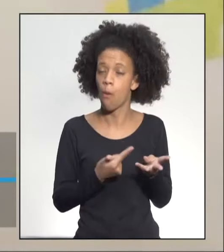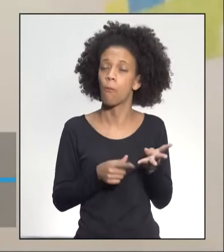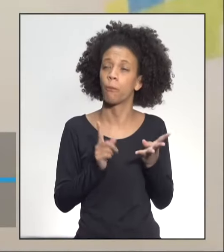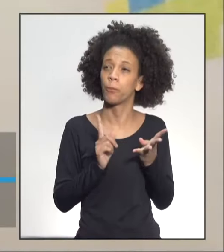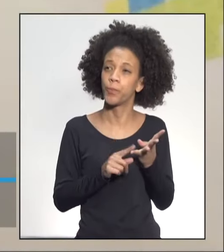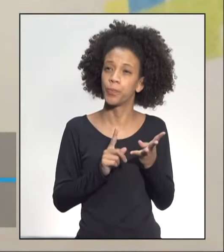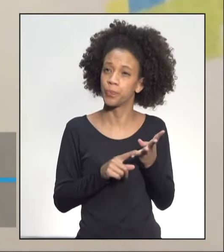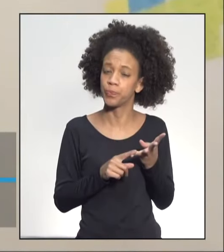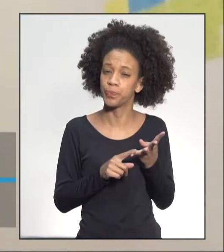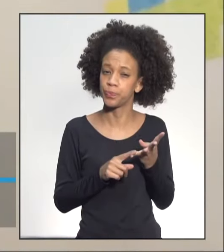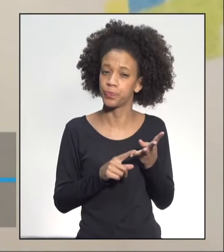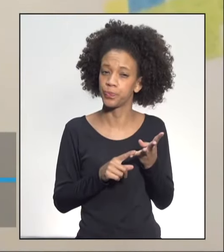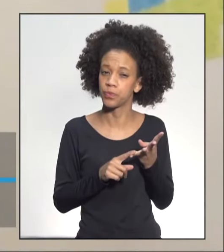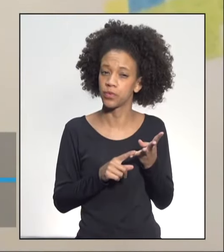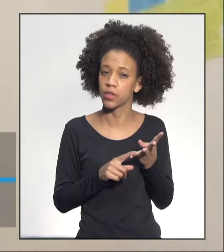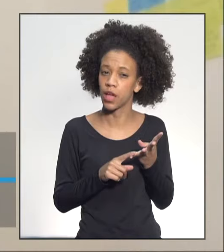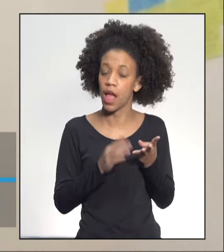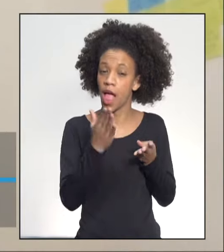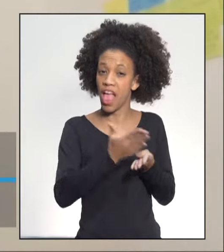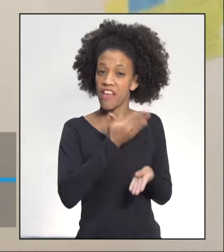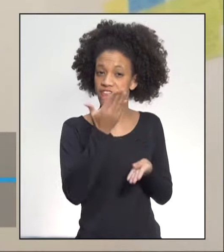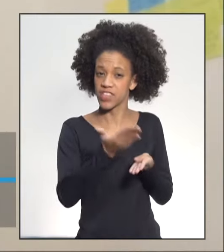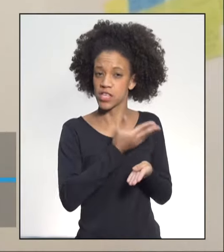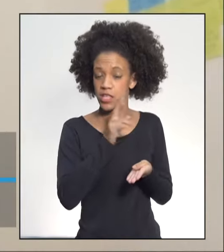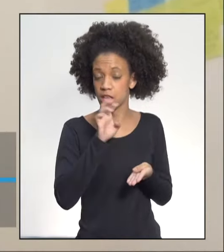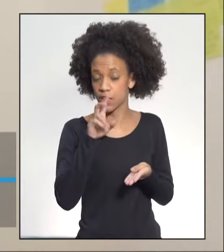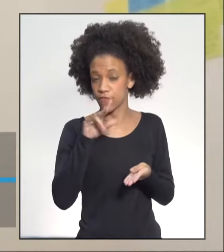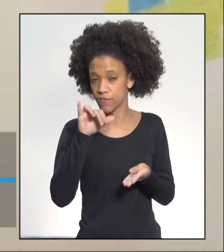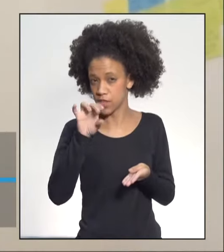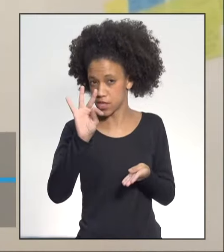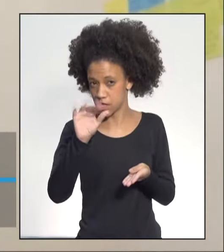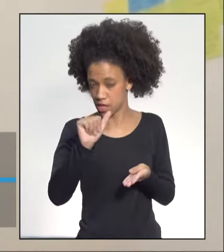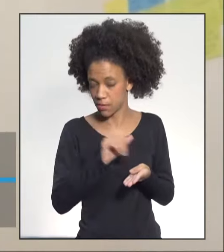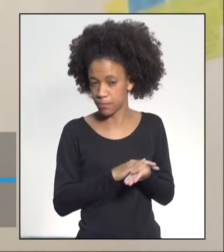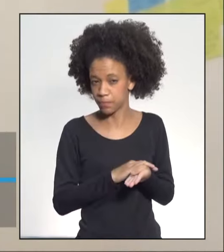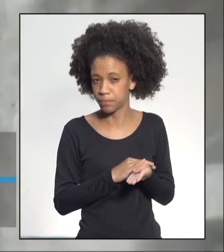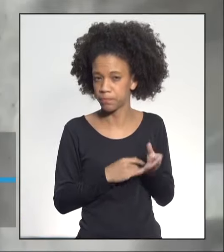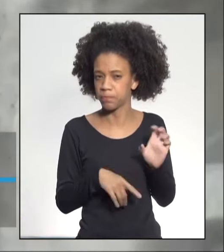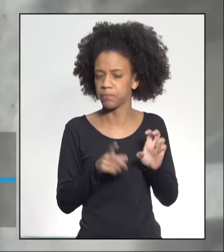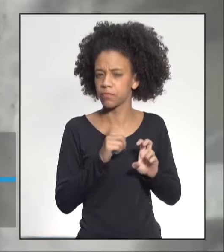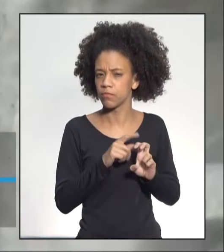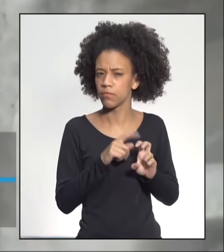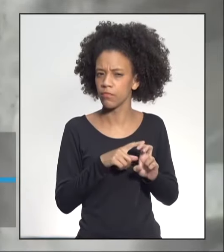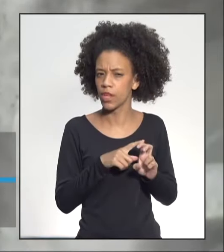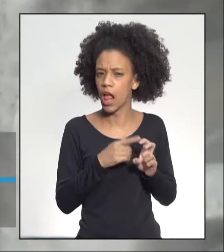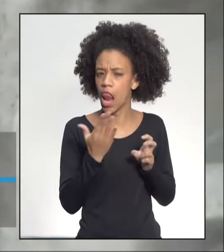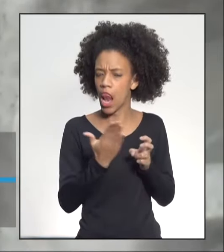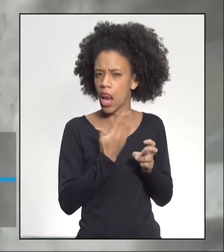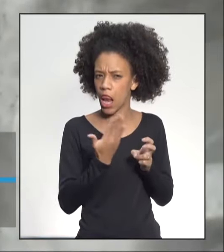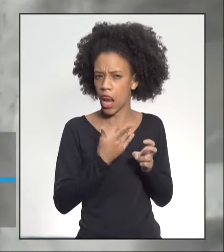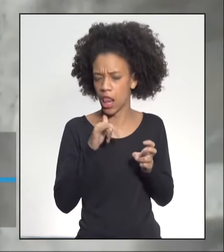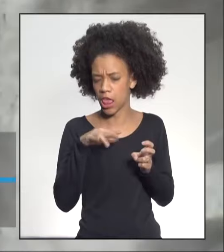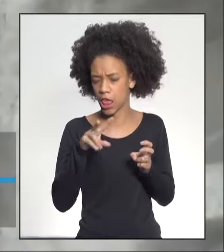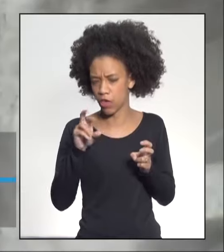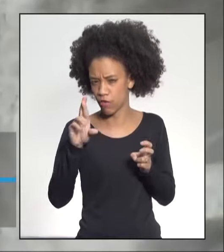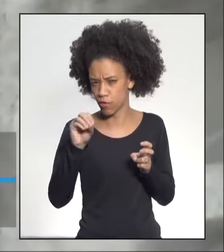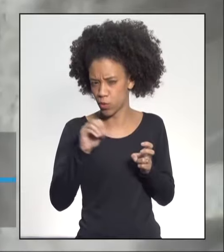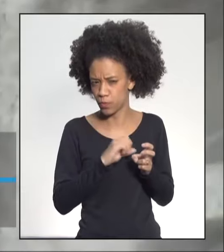Jornais. Revistas? Revistas. Livros? Livros.